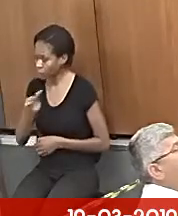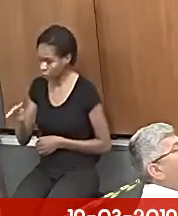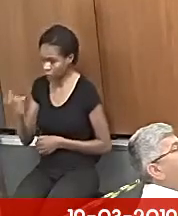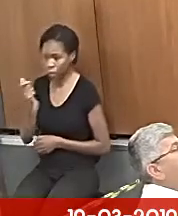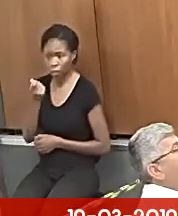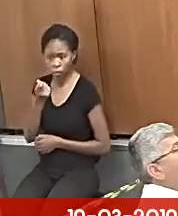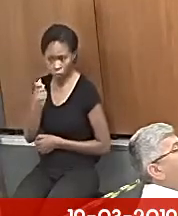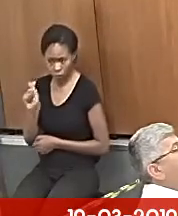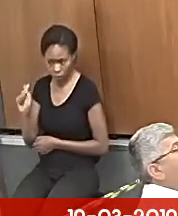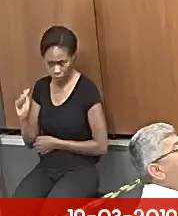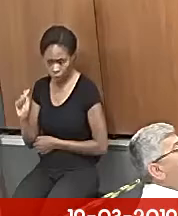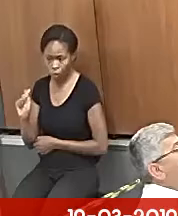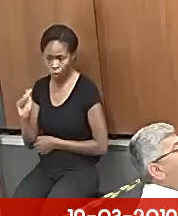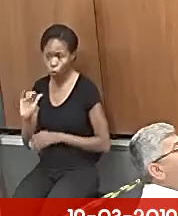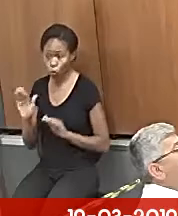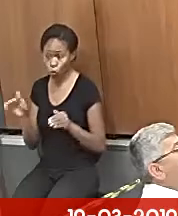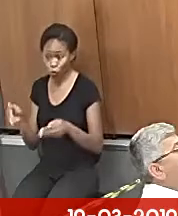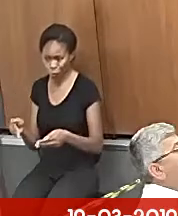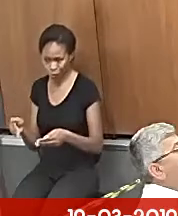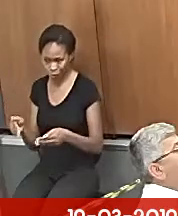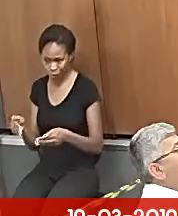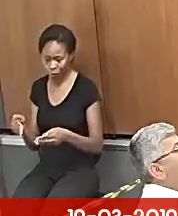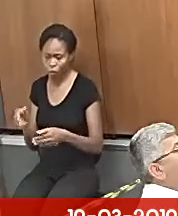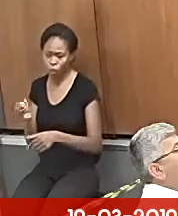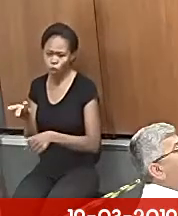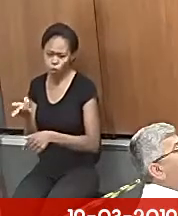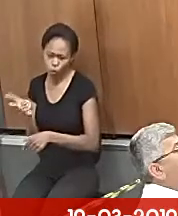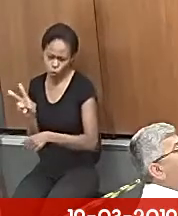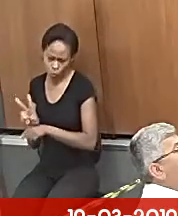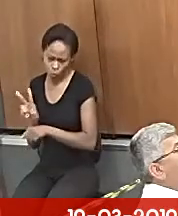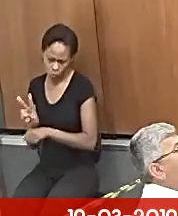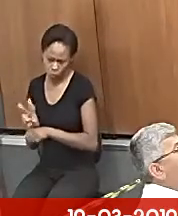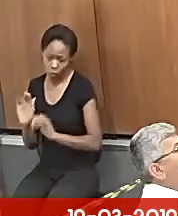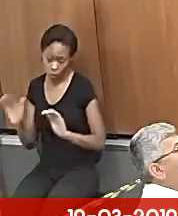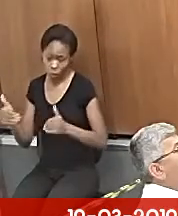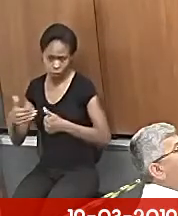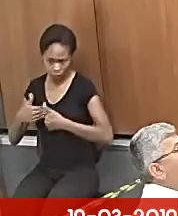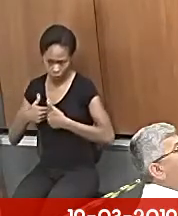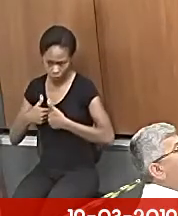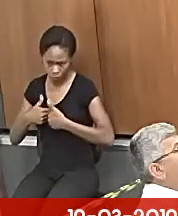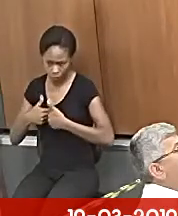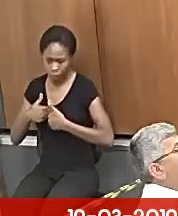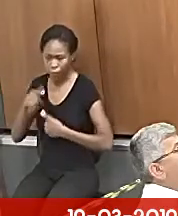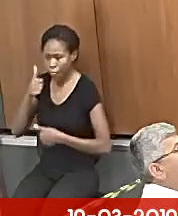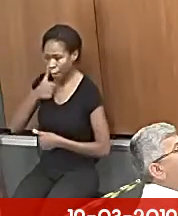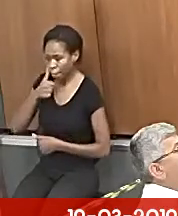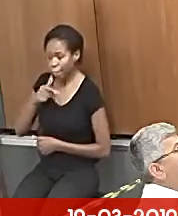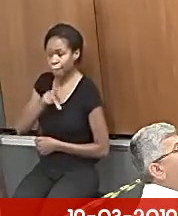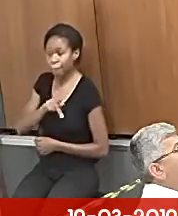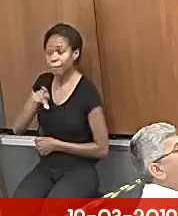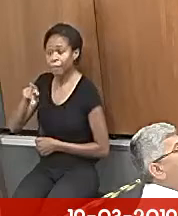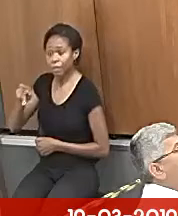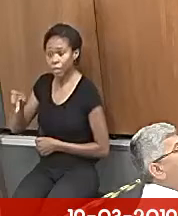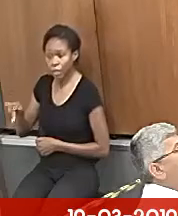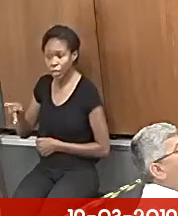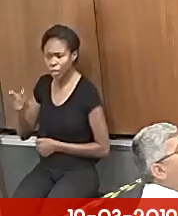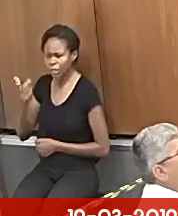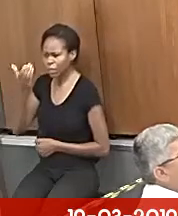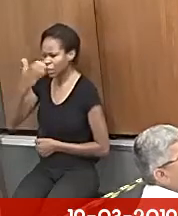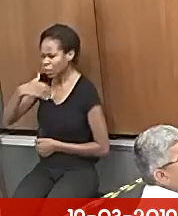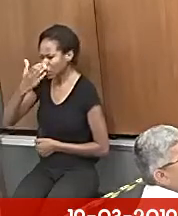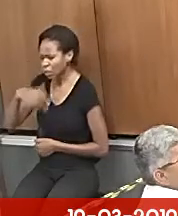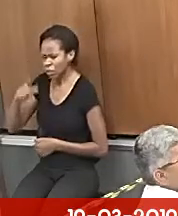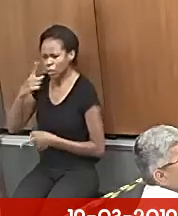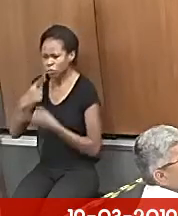cuida de autistas e a presidente da associação ela foi às lágrimas em